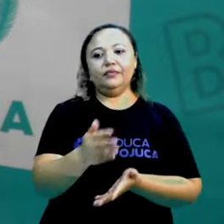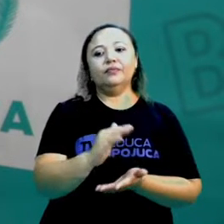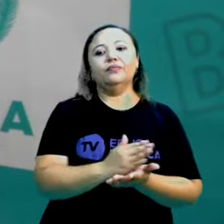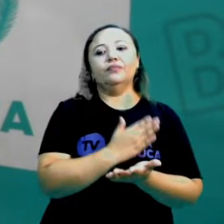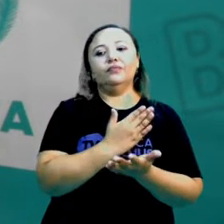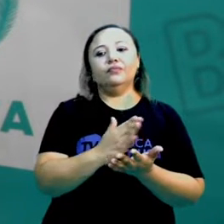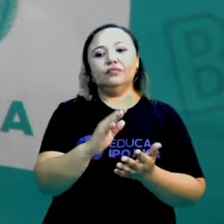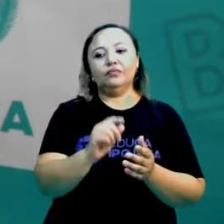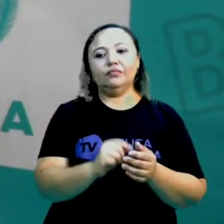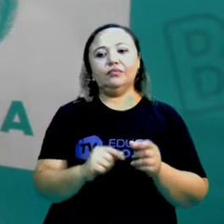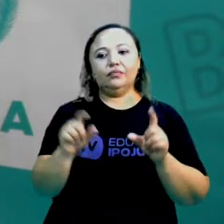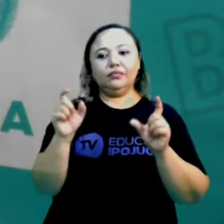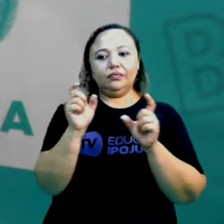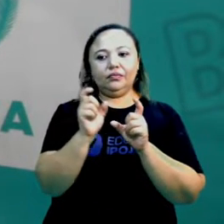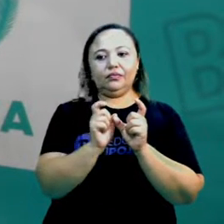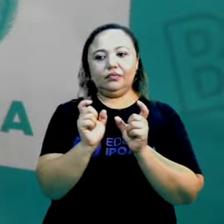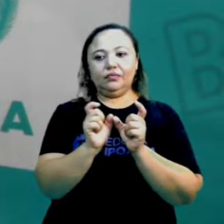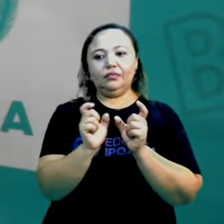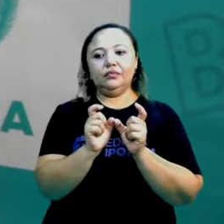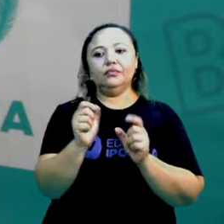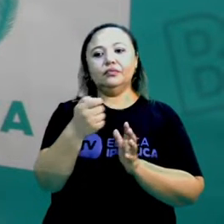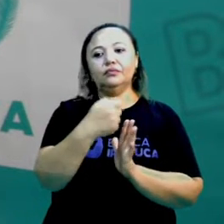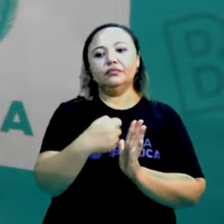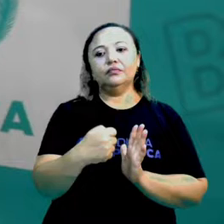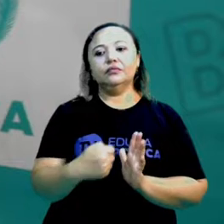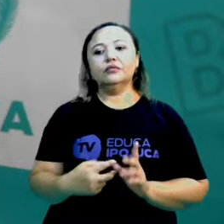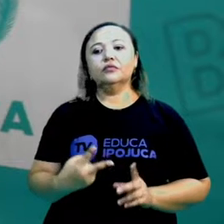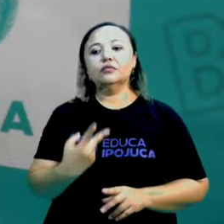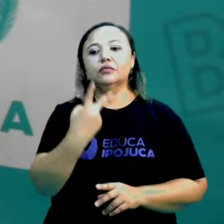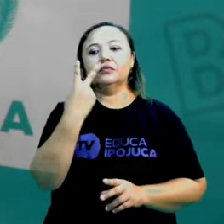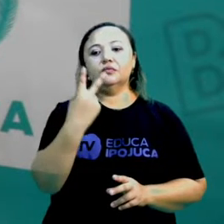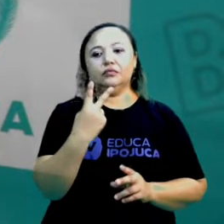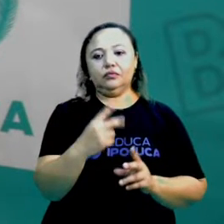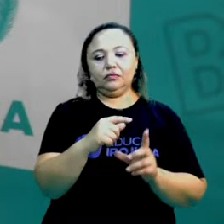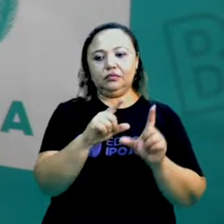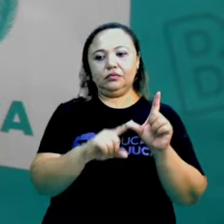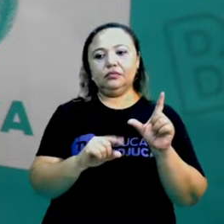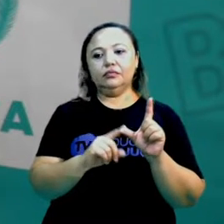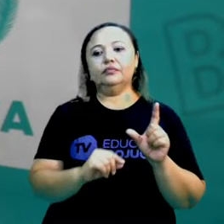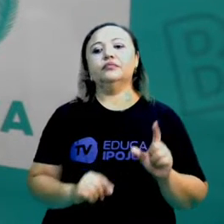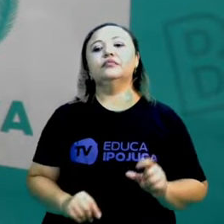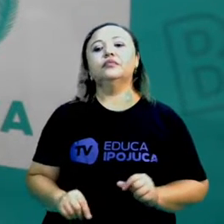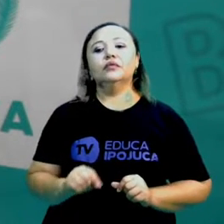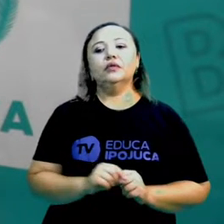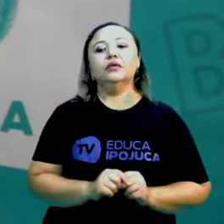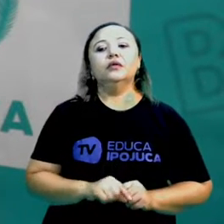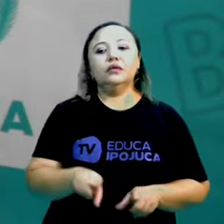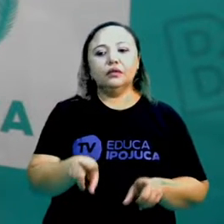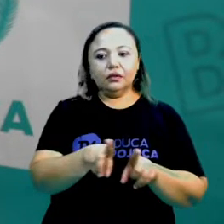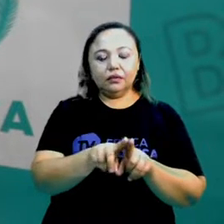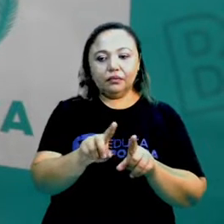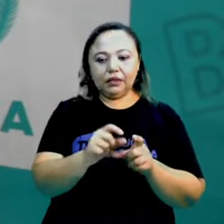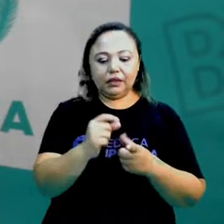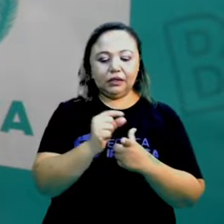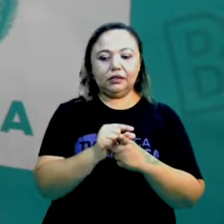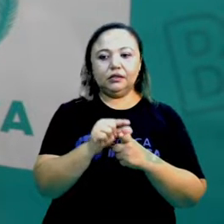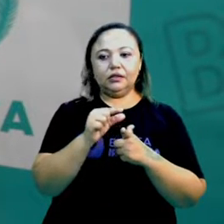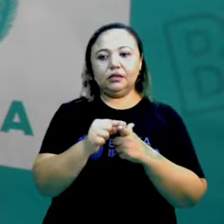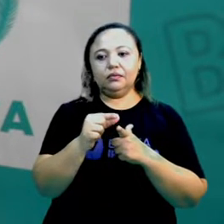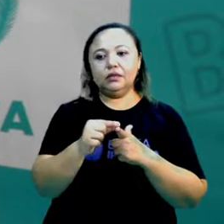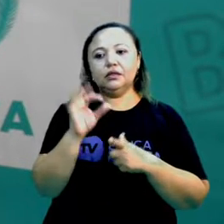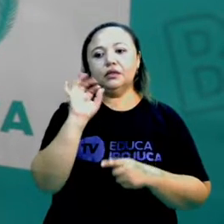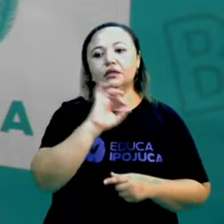com essas duas letrinhas. Também vamos observar a família silábica dessas duas letrinhas,